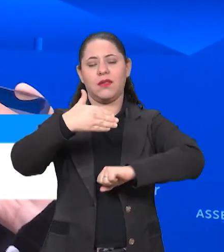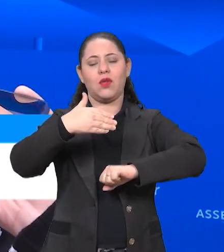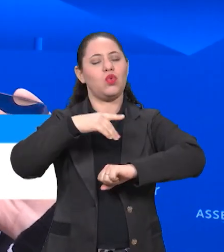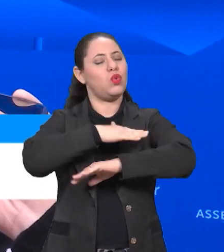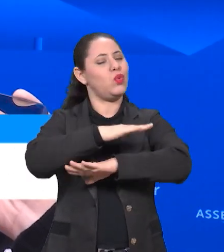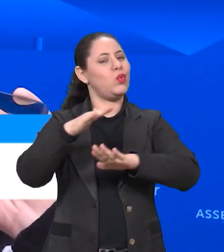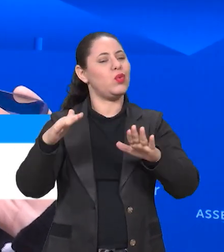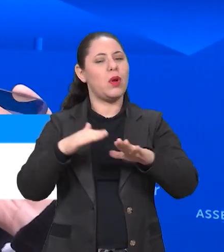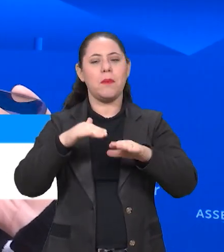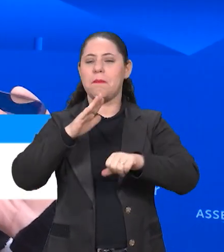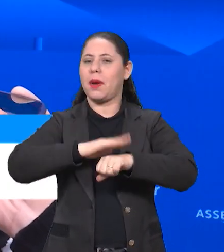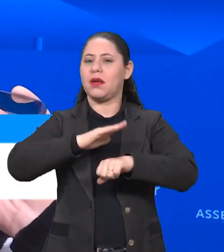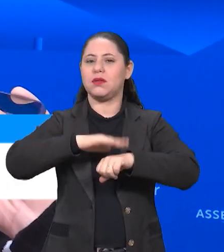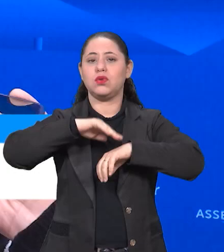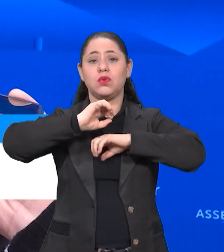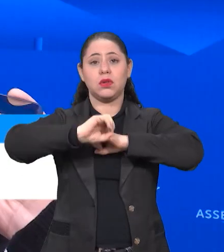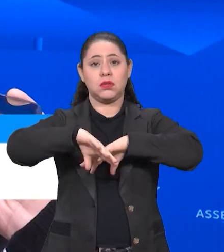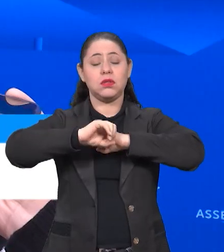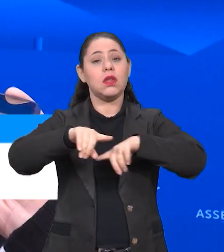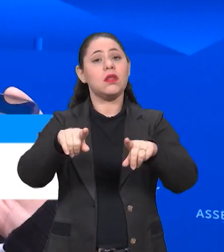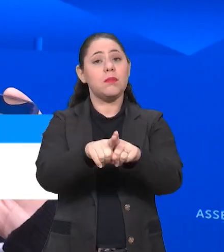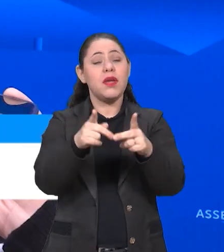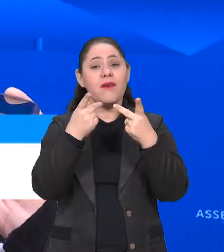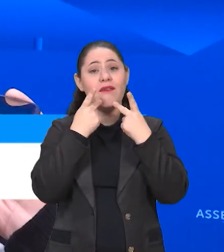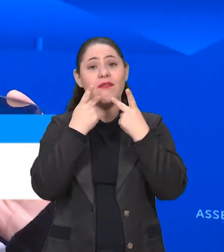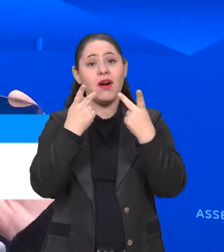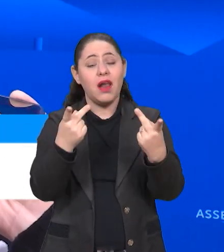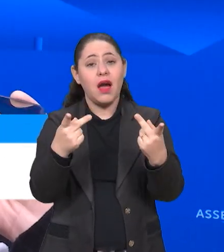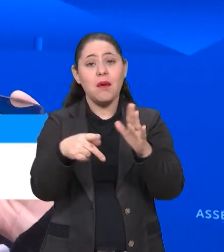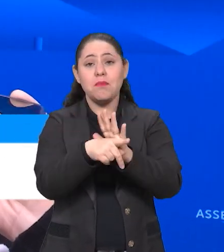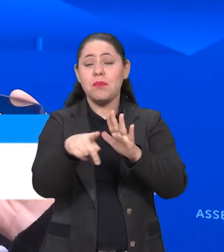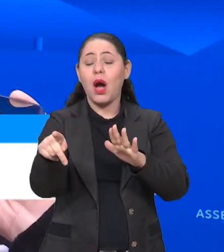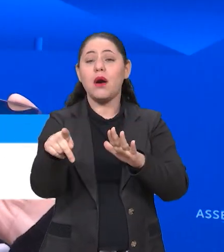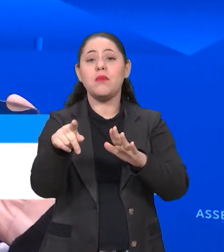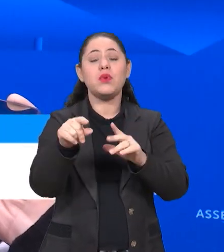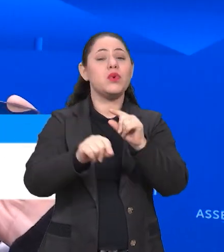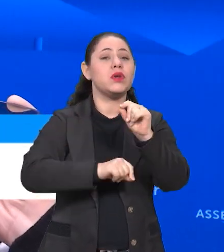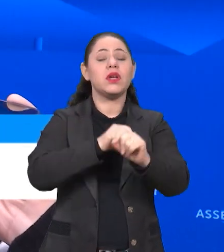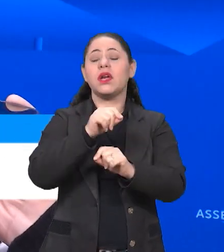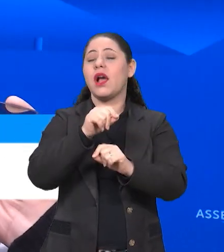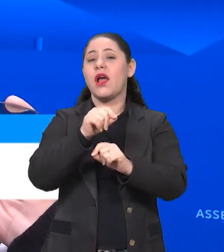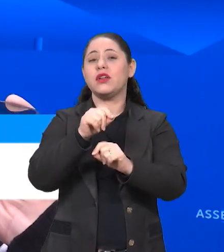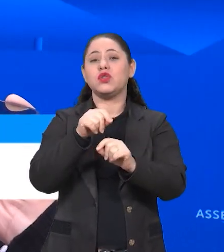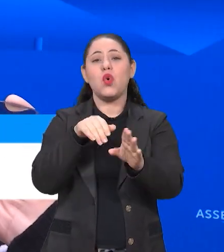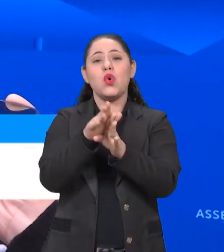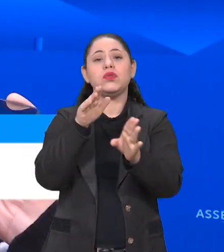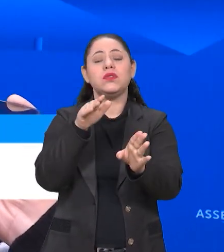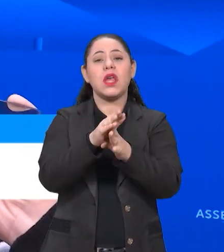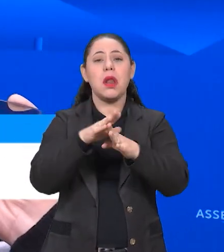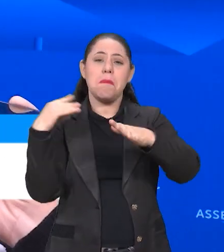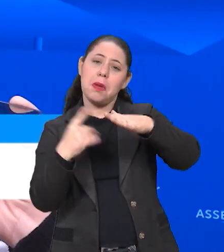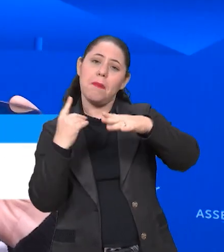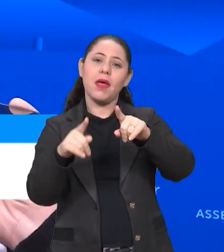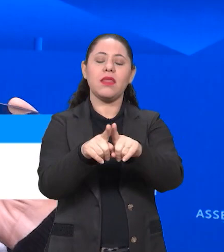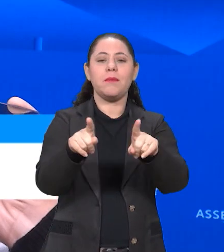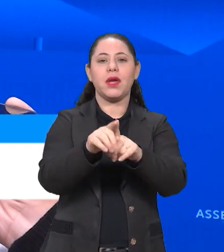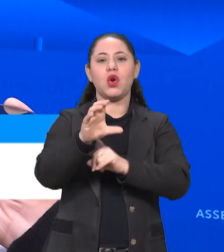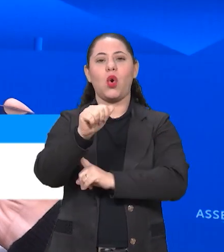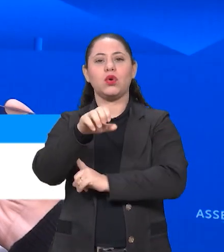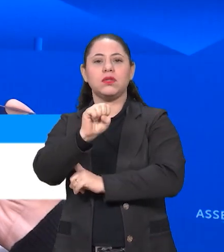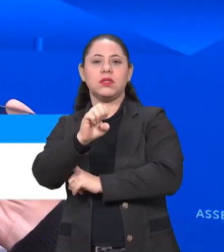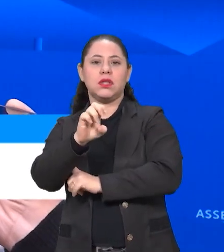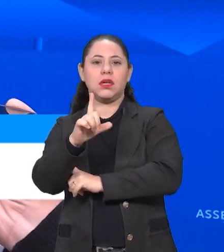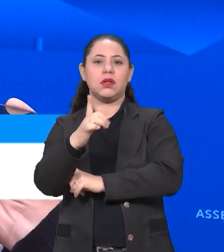justiça, é proteção e mais a educação. E também falar sobre a questão do Conselho Tutelar, uma coisa que eu quero fazer, alertar aqui